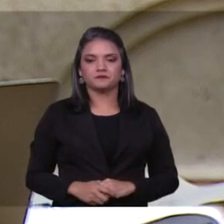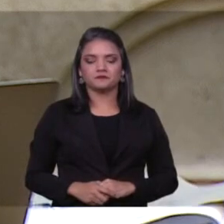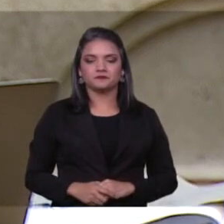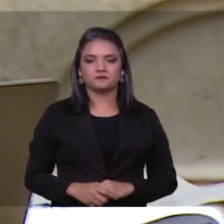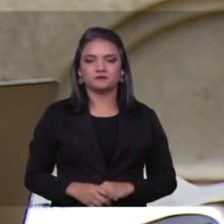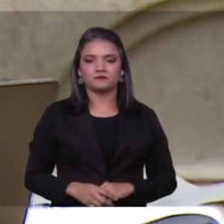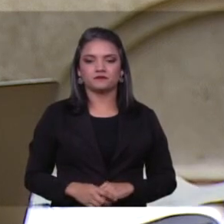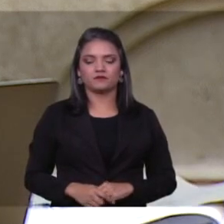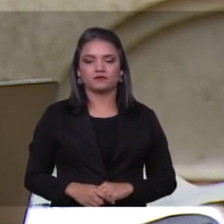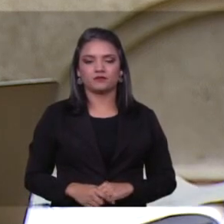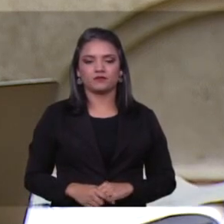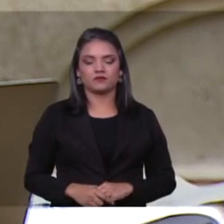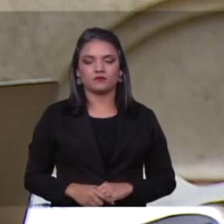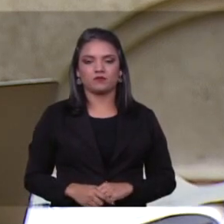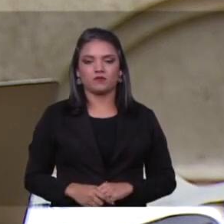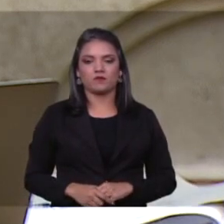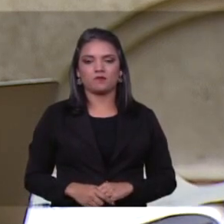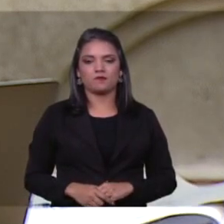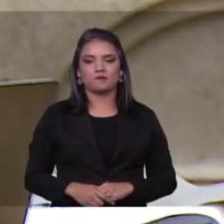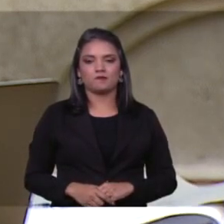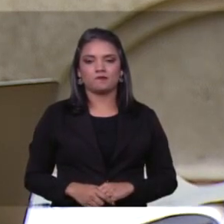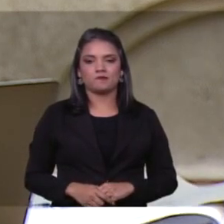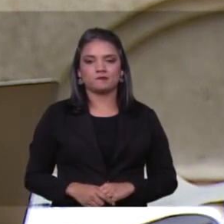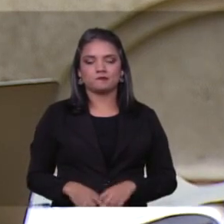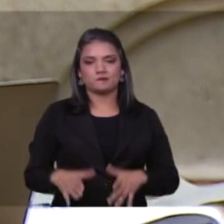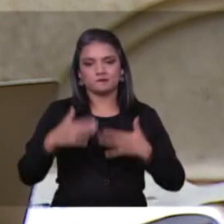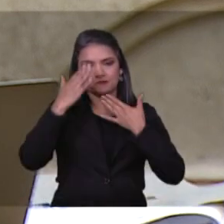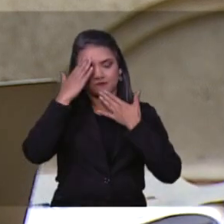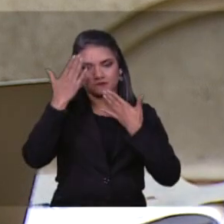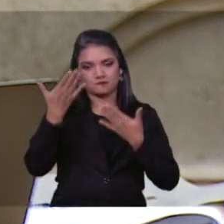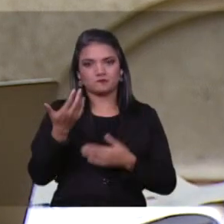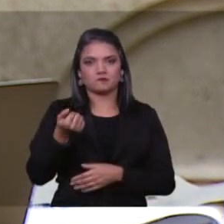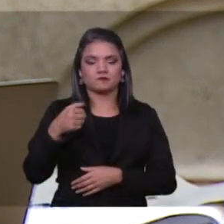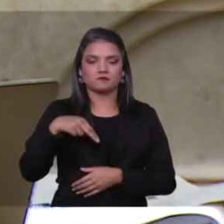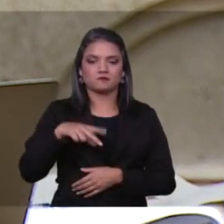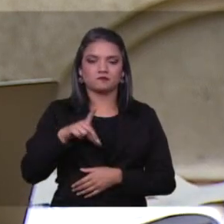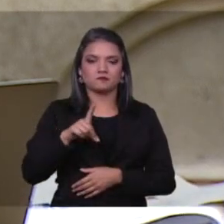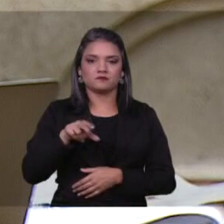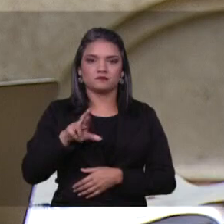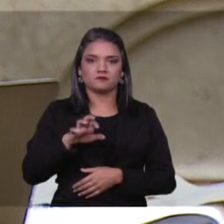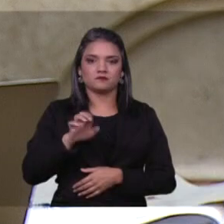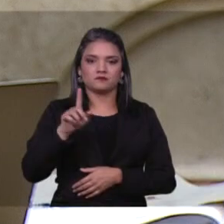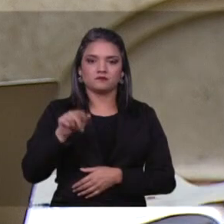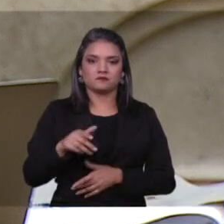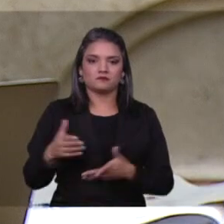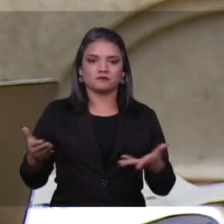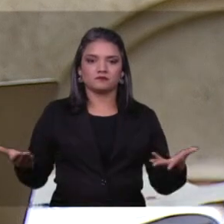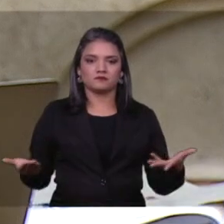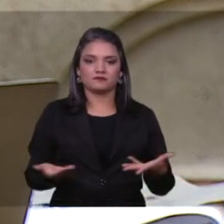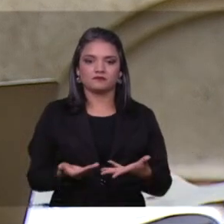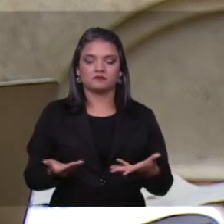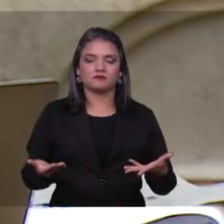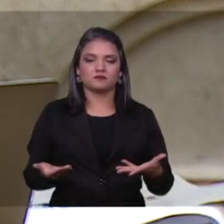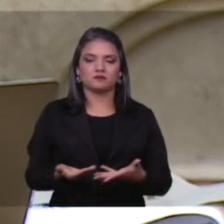Muito obrigado, doutor André Brandão Henriques Maimone. E agora,